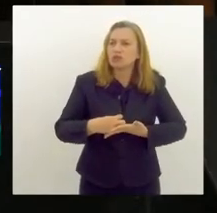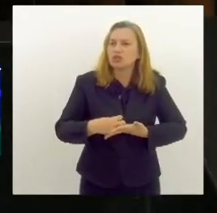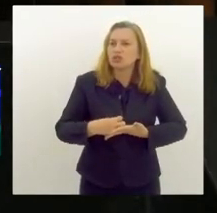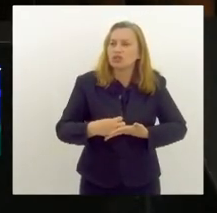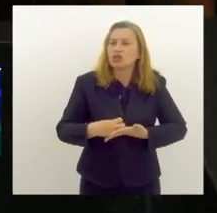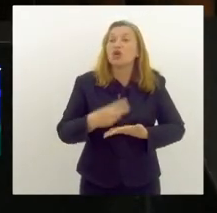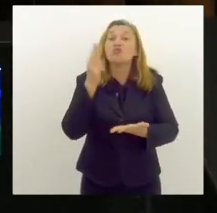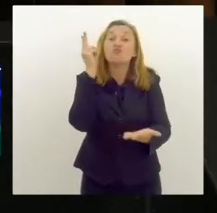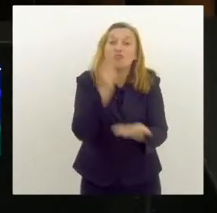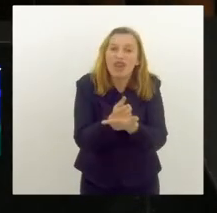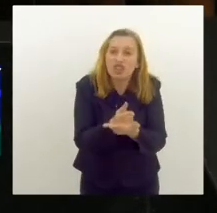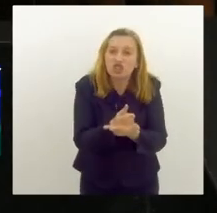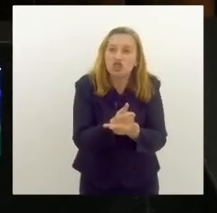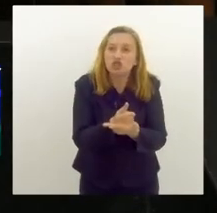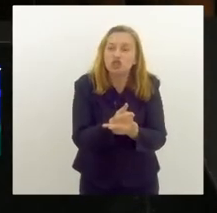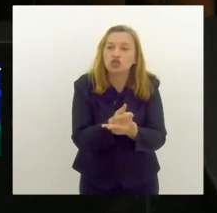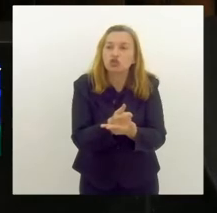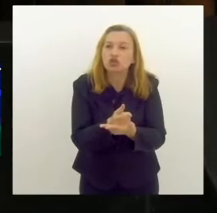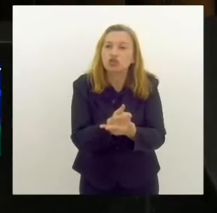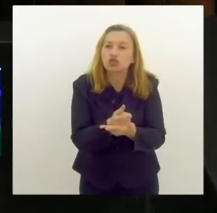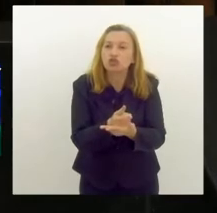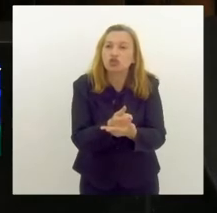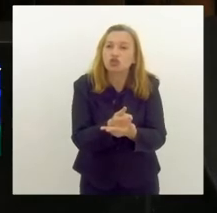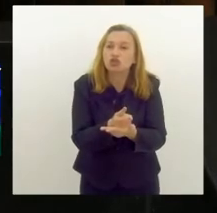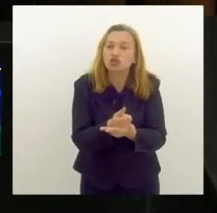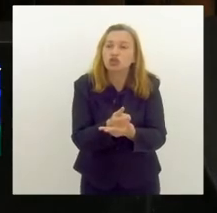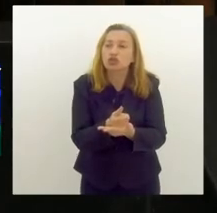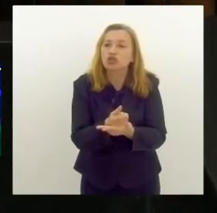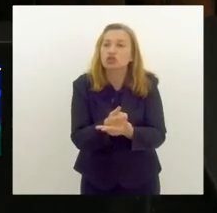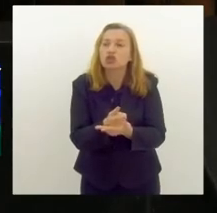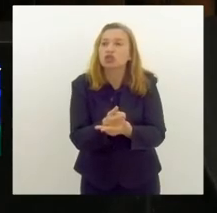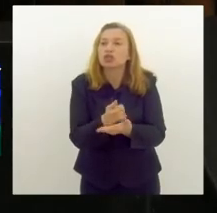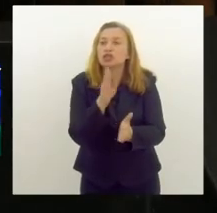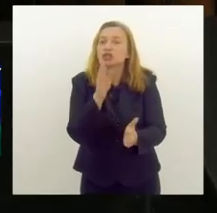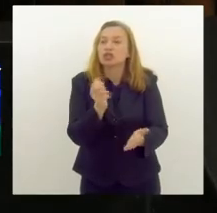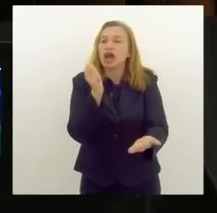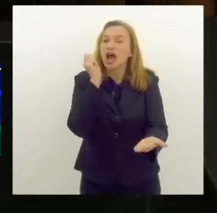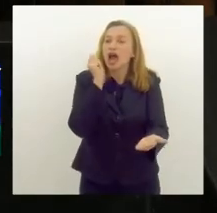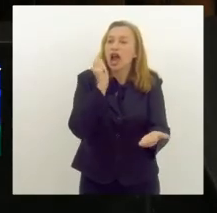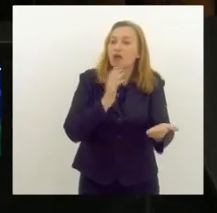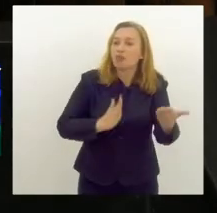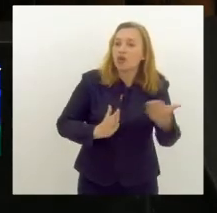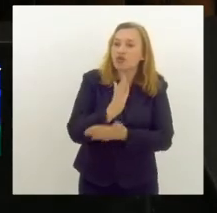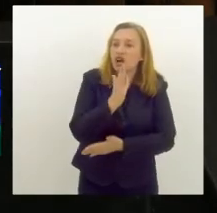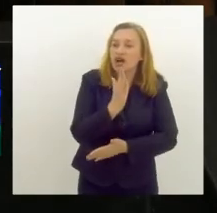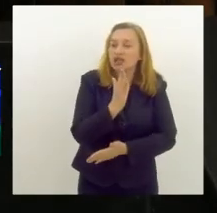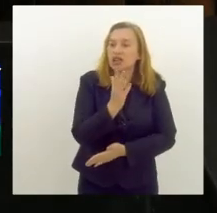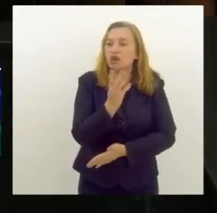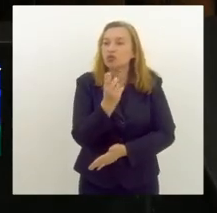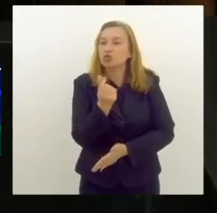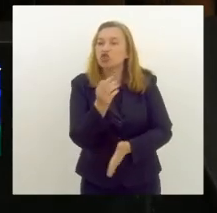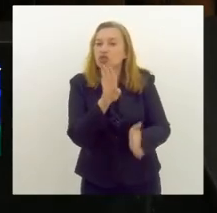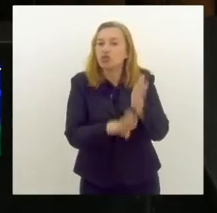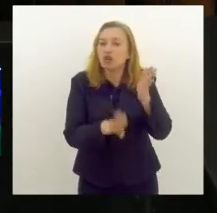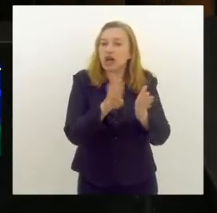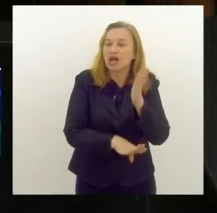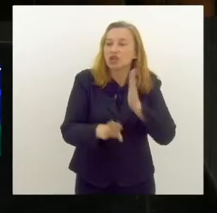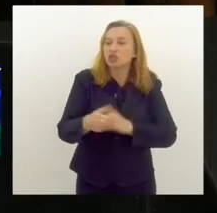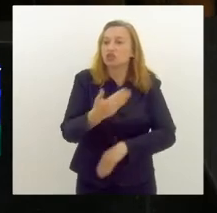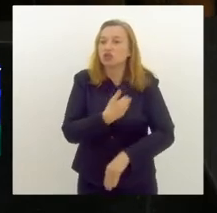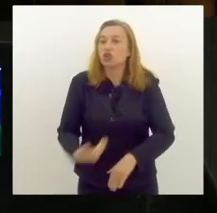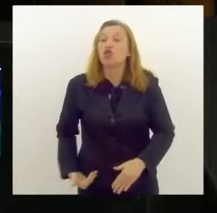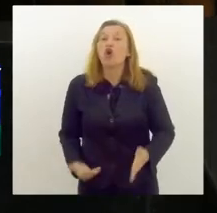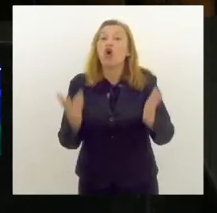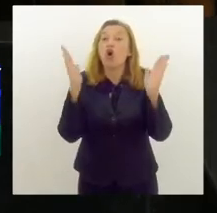foi o mesmo que teve as suas contas aprovadas nesse plenário. Hoje,